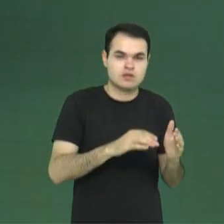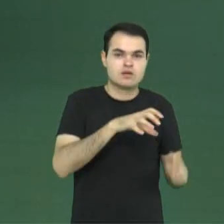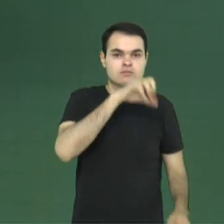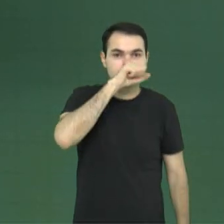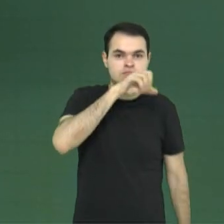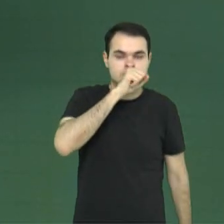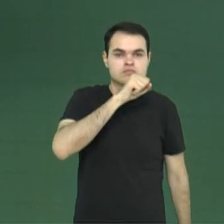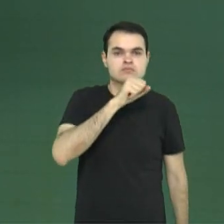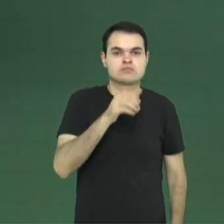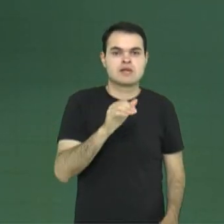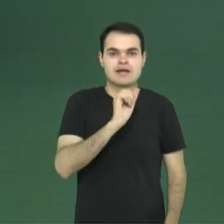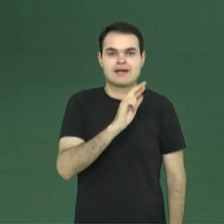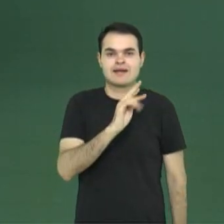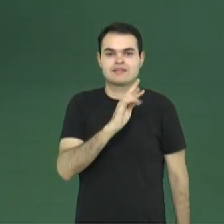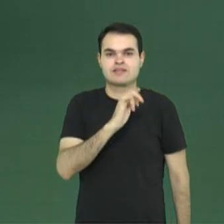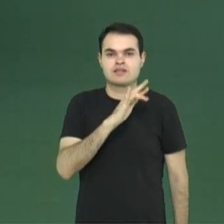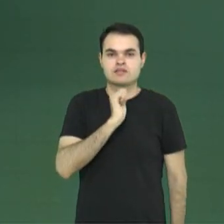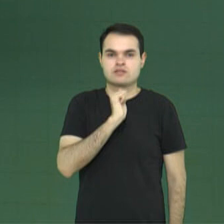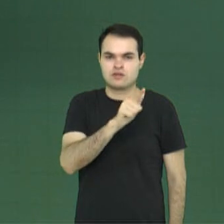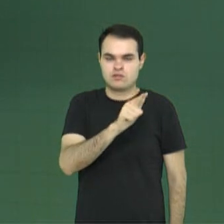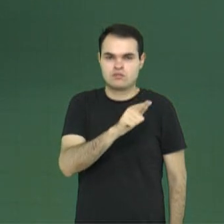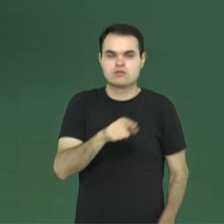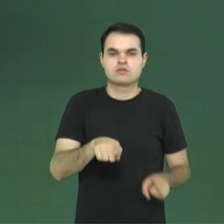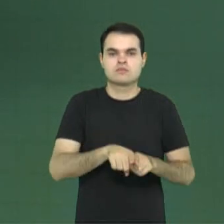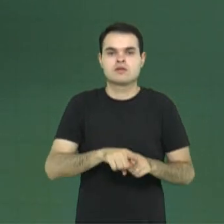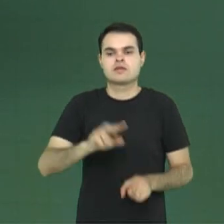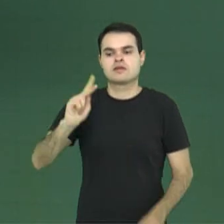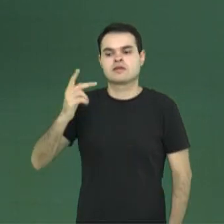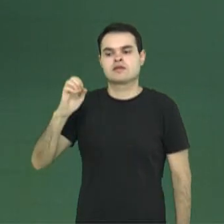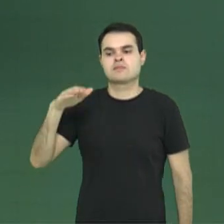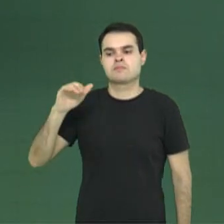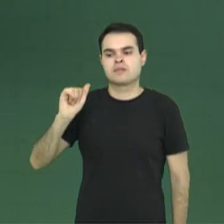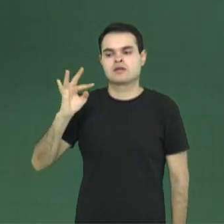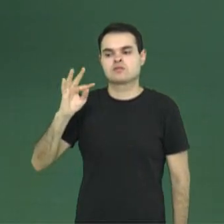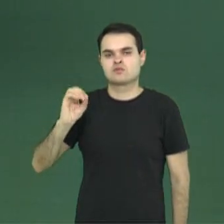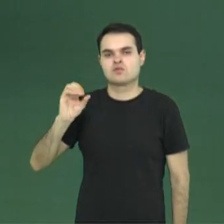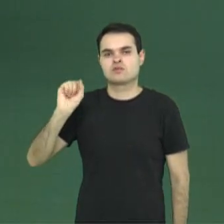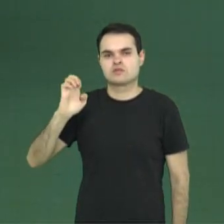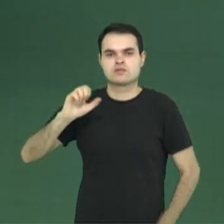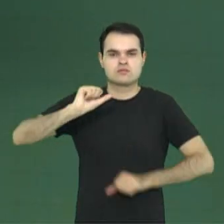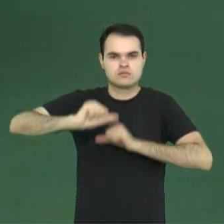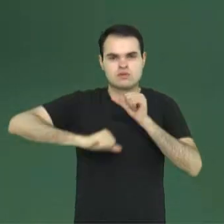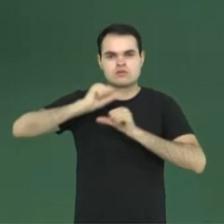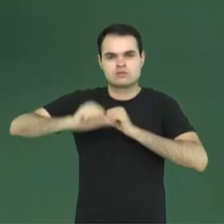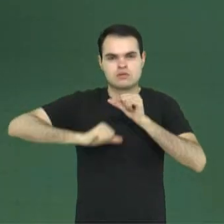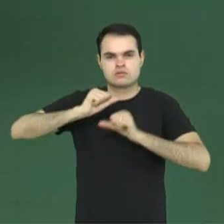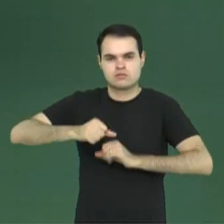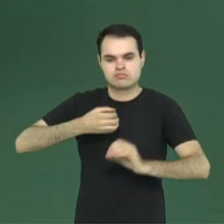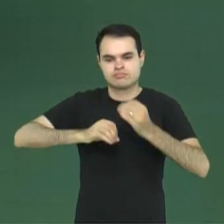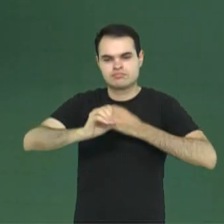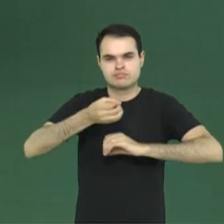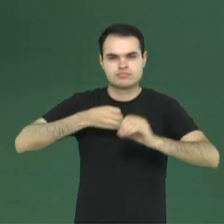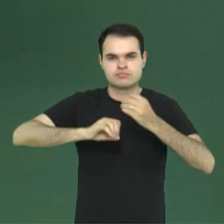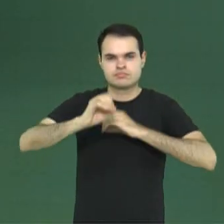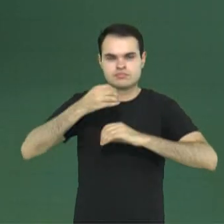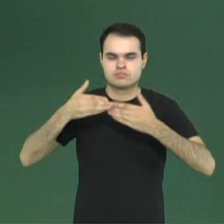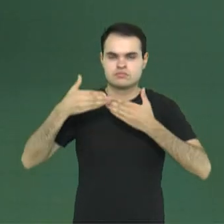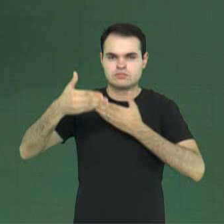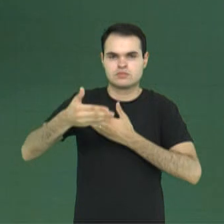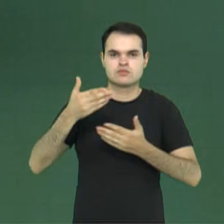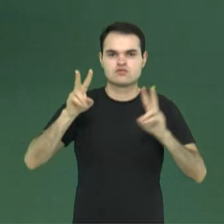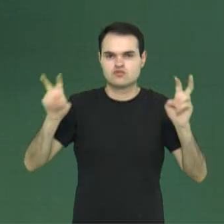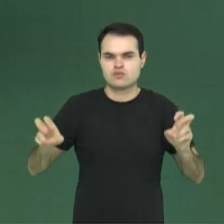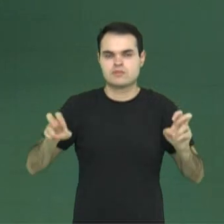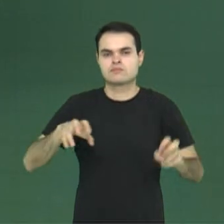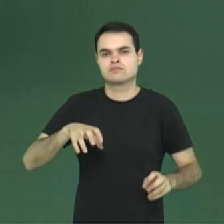oxigênio. E o processo de hematose é aquele processo que vai acontecer as trocas gasosas, que a gente vai acompanhar com mais detalhes na aula sobre sistema